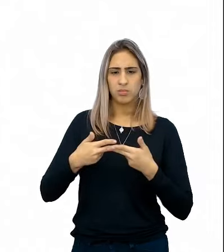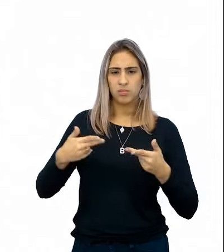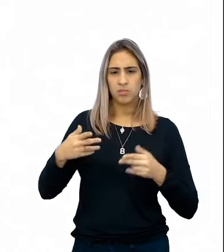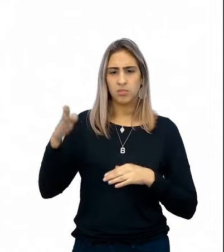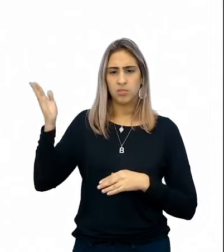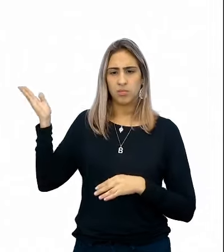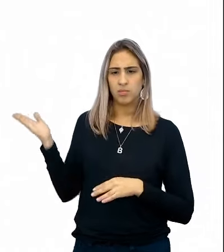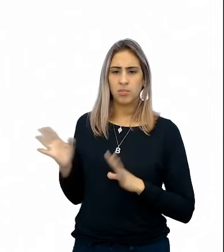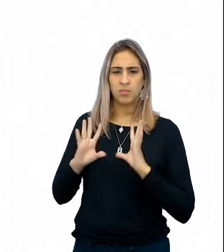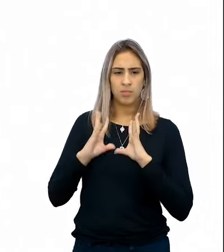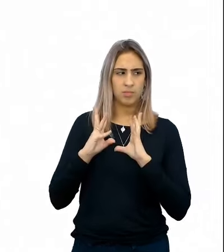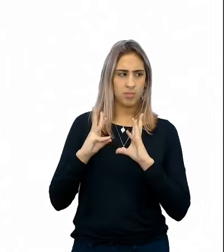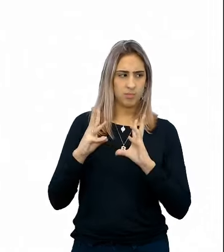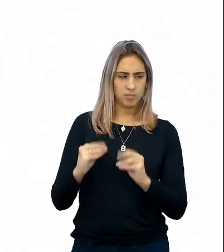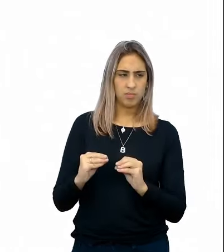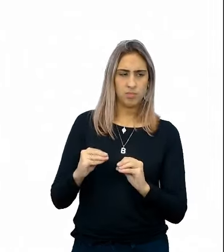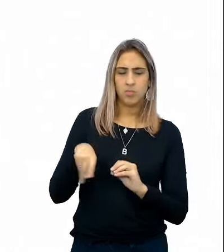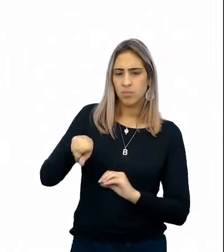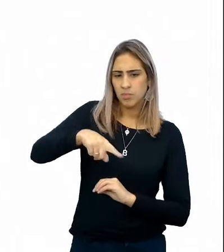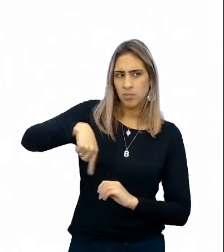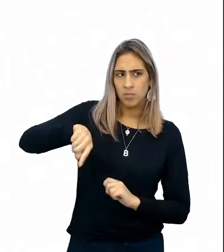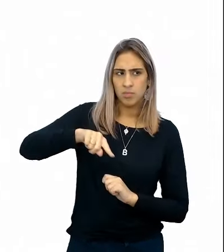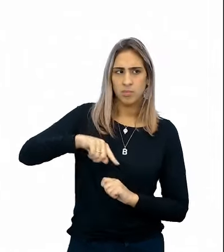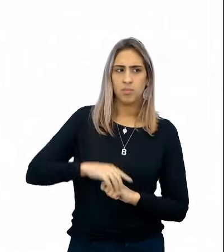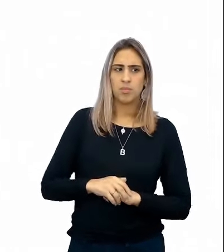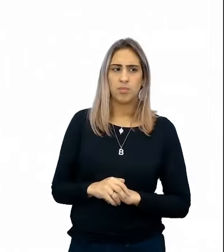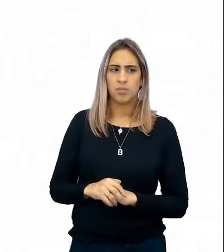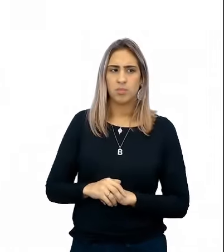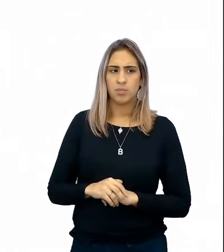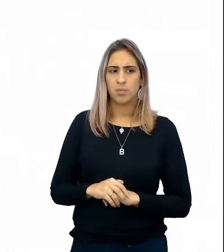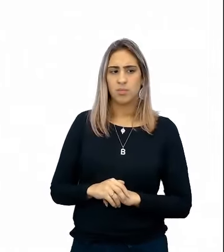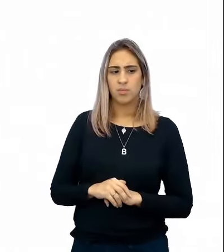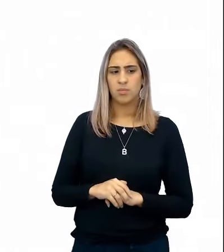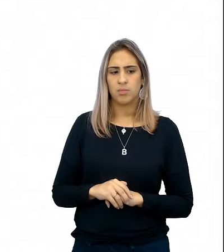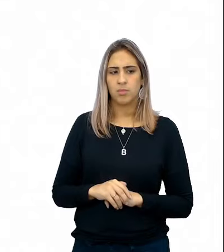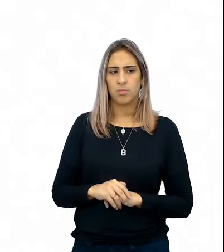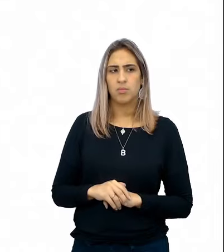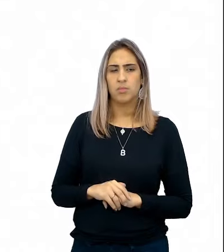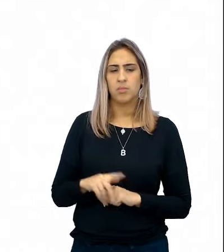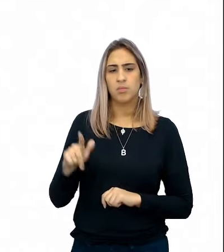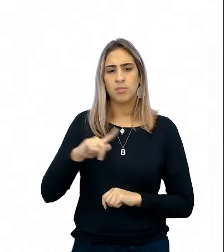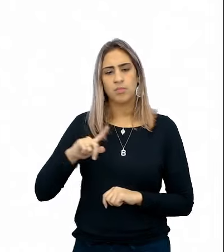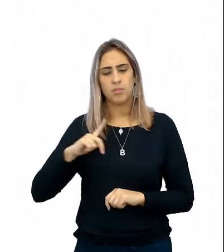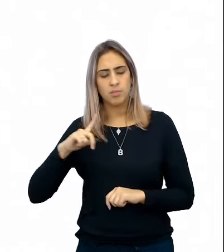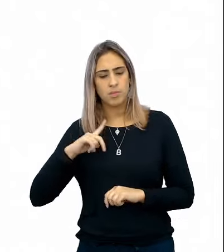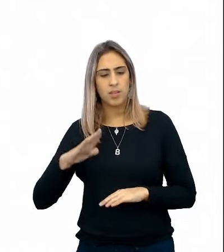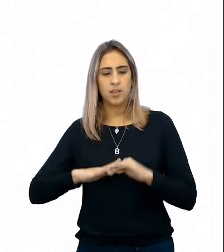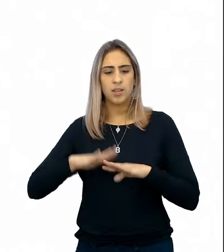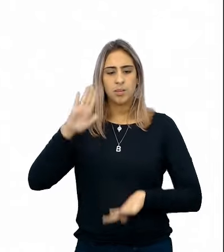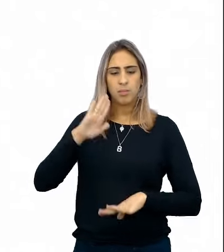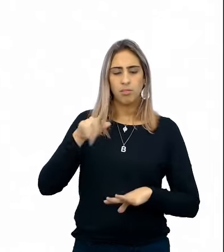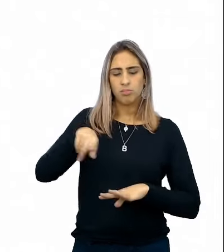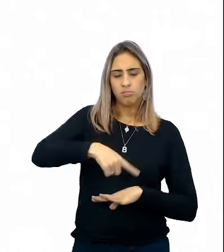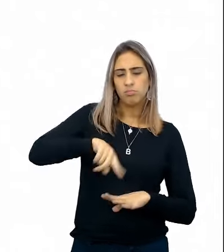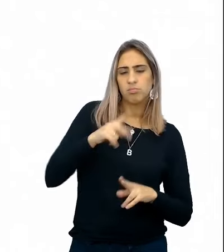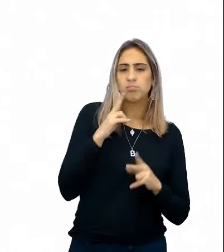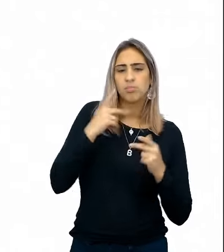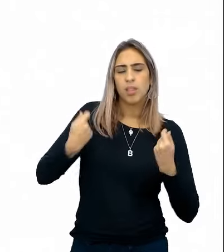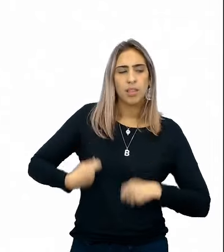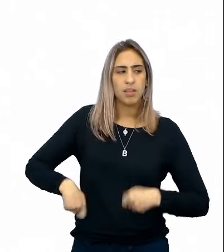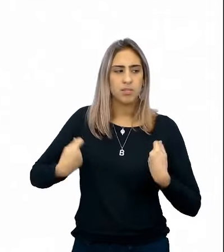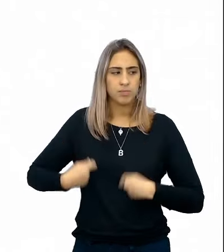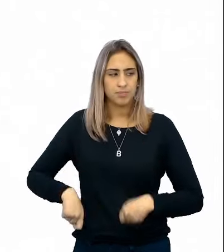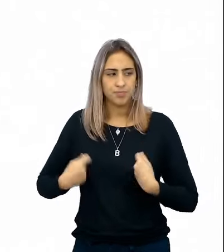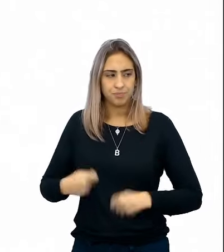escola produziram, pois esse conjunto permitirá que tenham mais clareza das necessidades